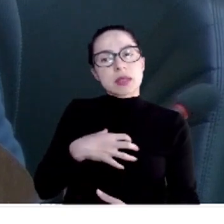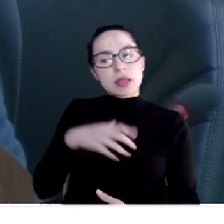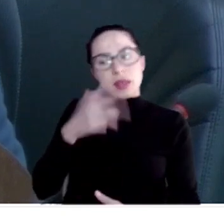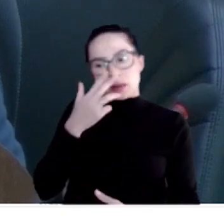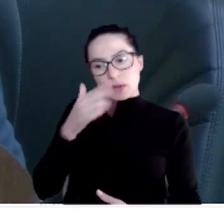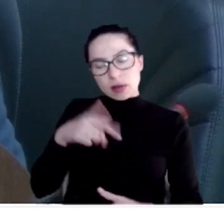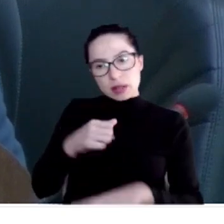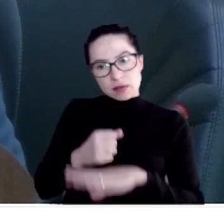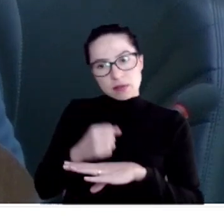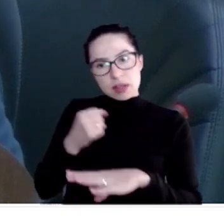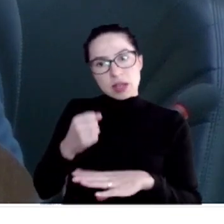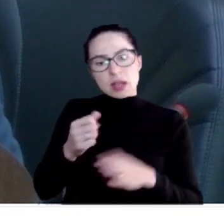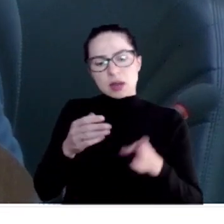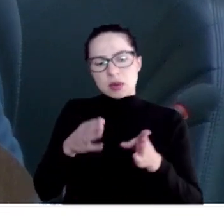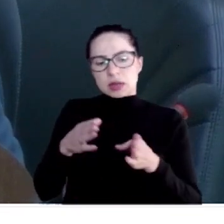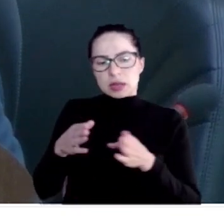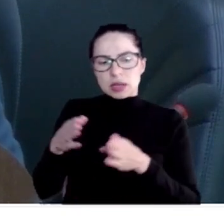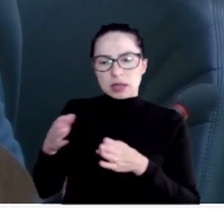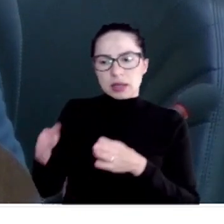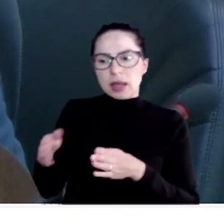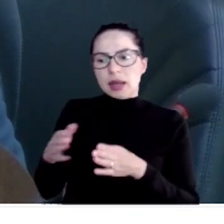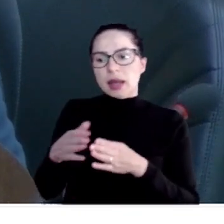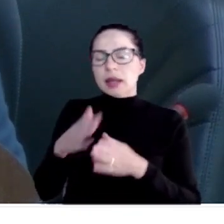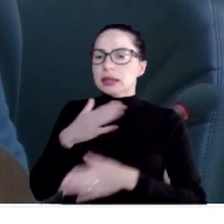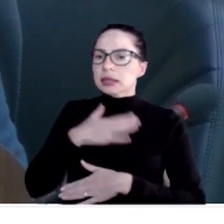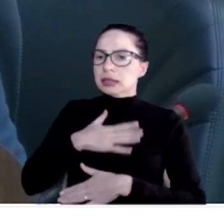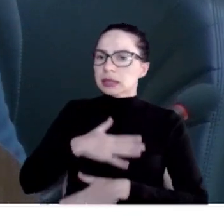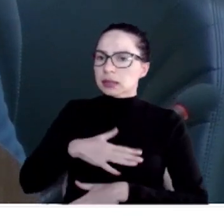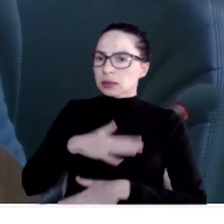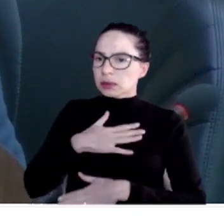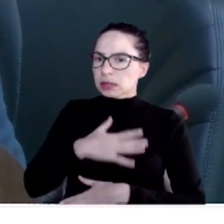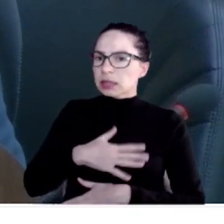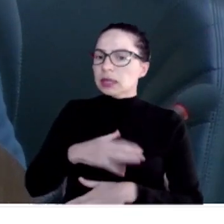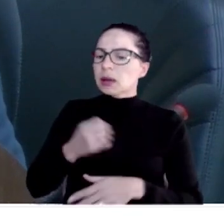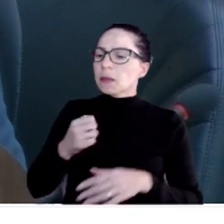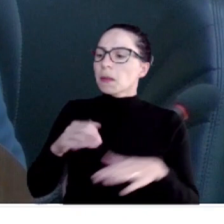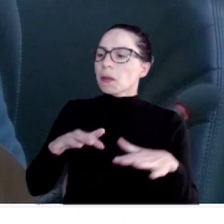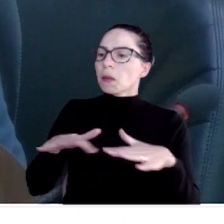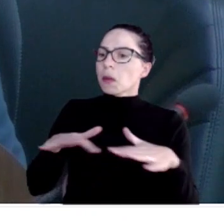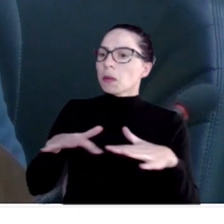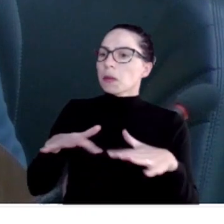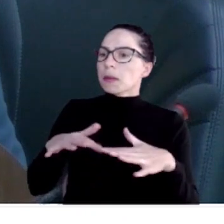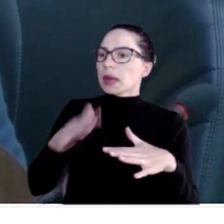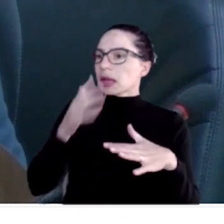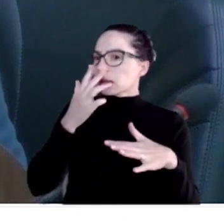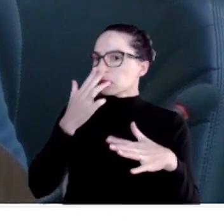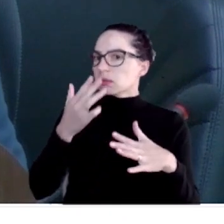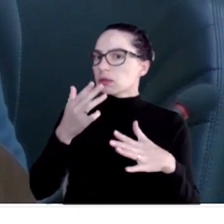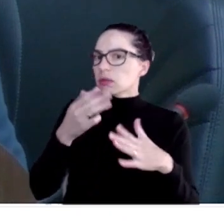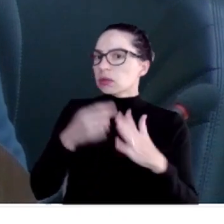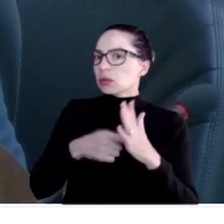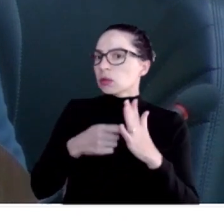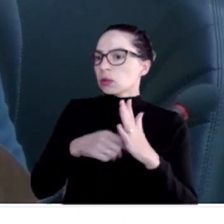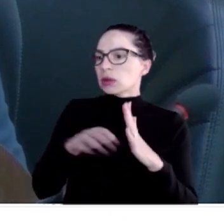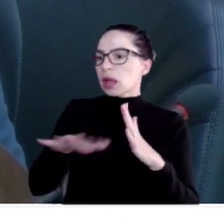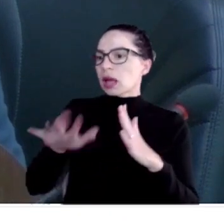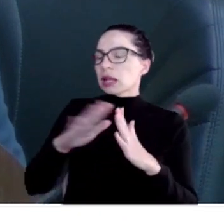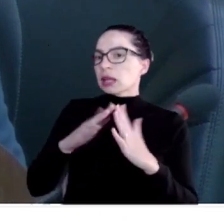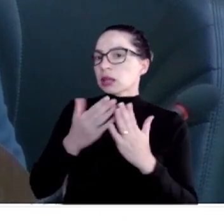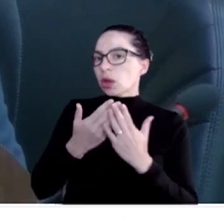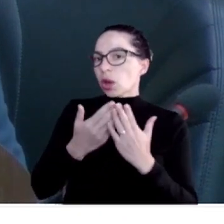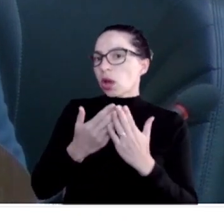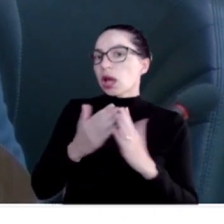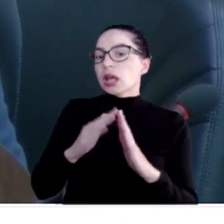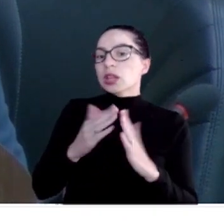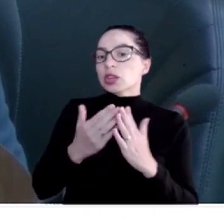cidade ordeira, uma cidade tranquila, ter um movimento como teve na parte de escola. Escola tem que ser uma